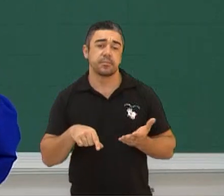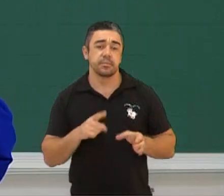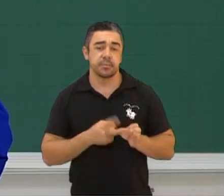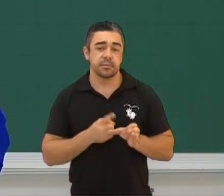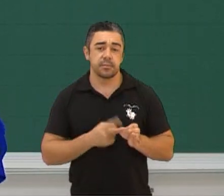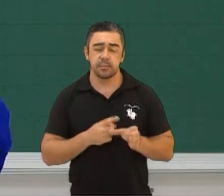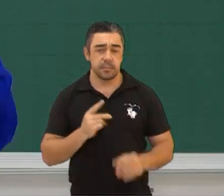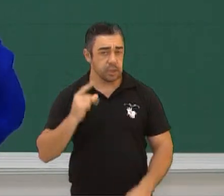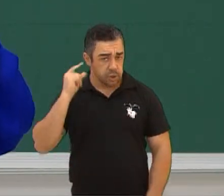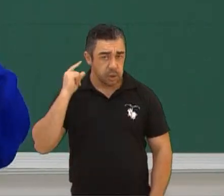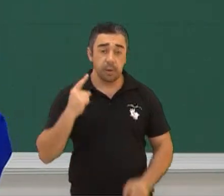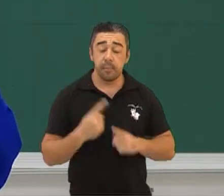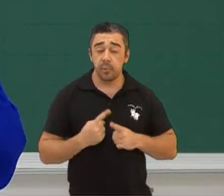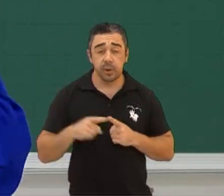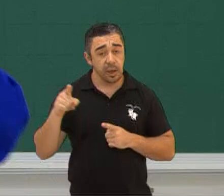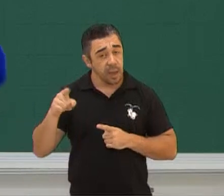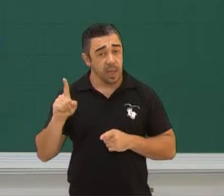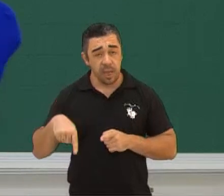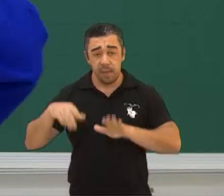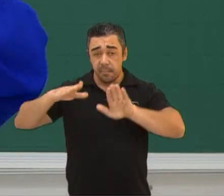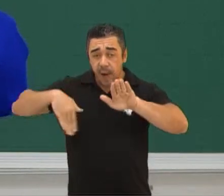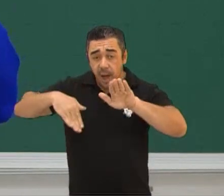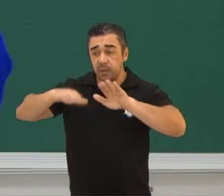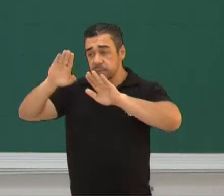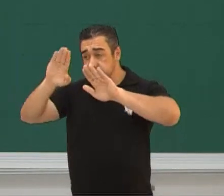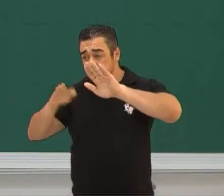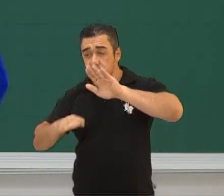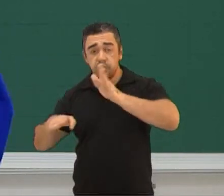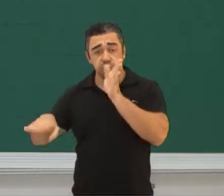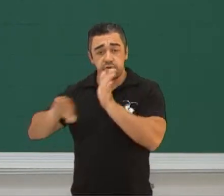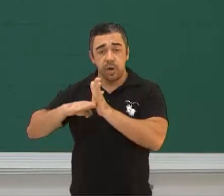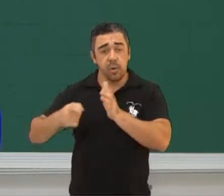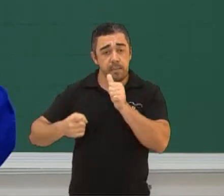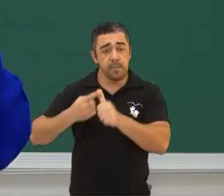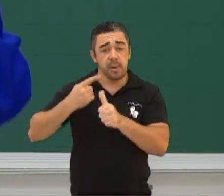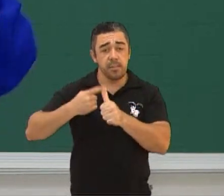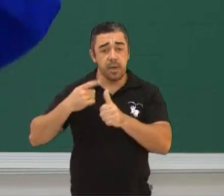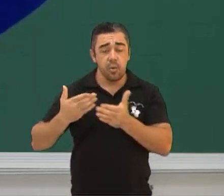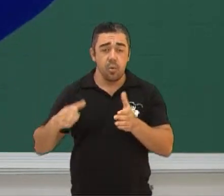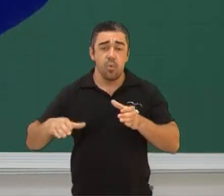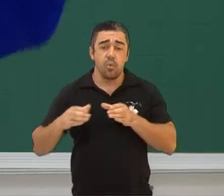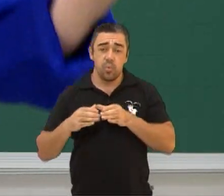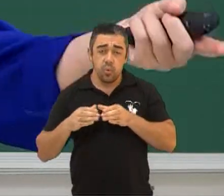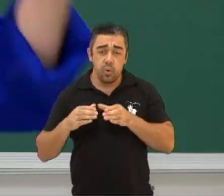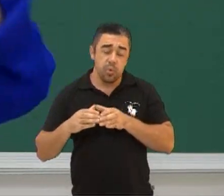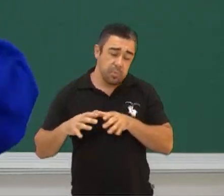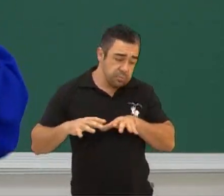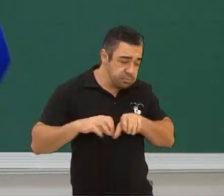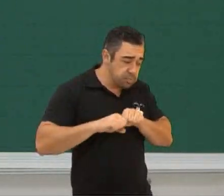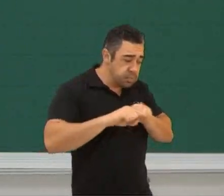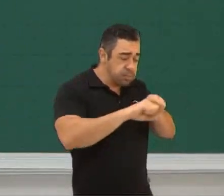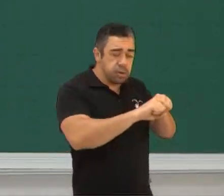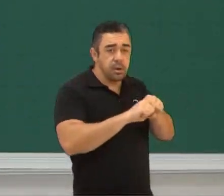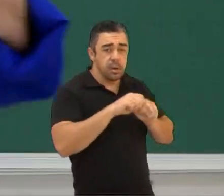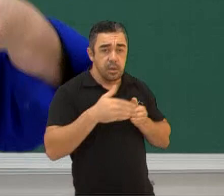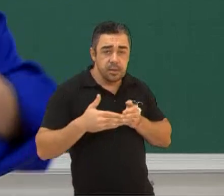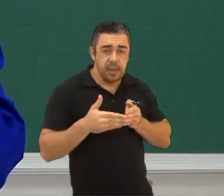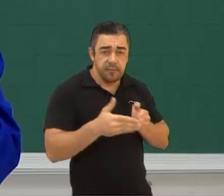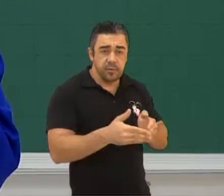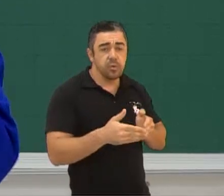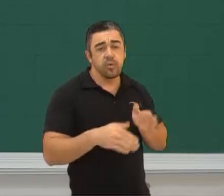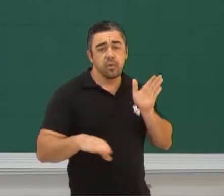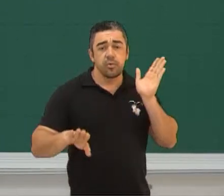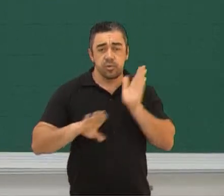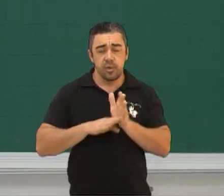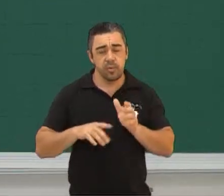deveria ser mais antiga mesmo, porque ela está no litoral e foi por onde chegaram os primeiros colonizadores com esse intuito de fazer esse